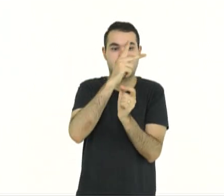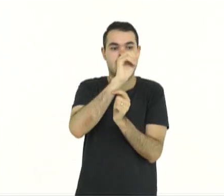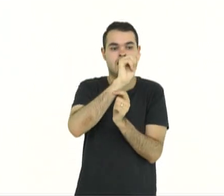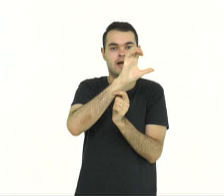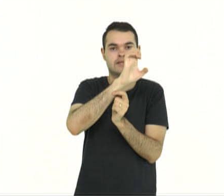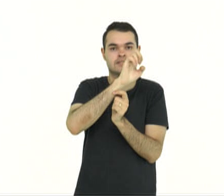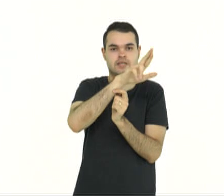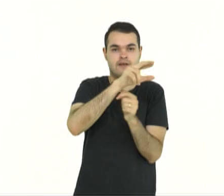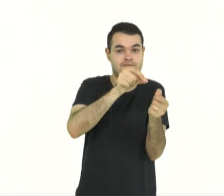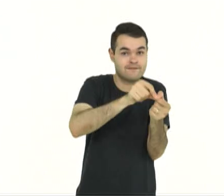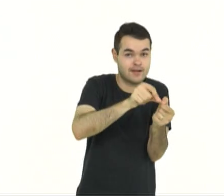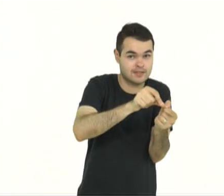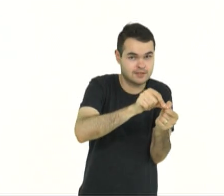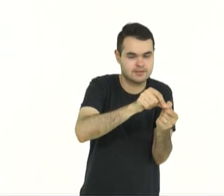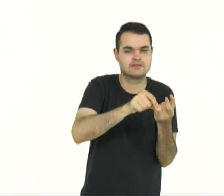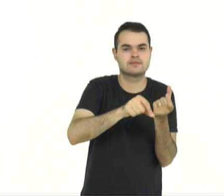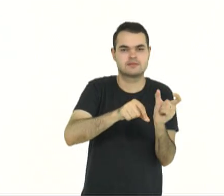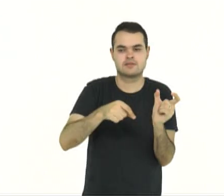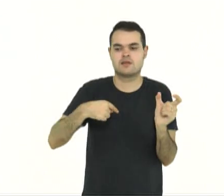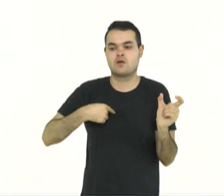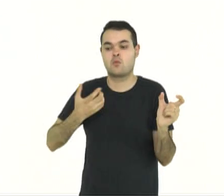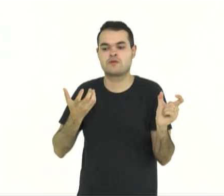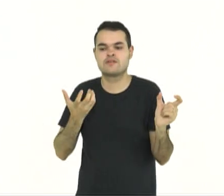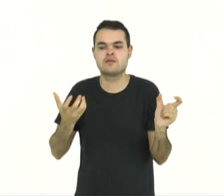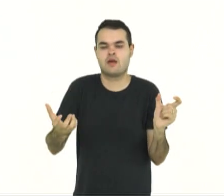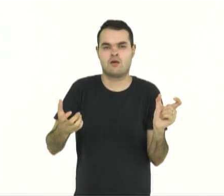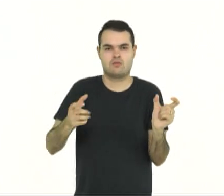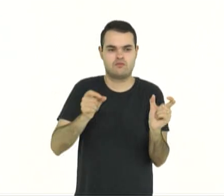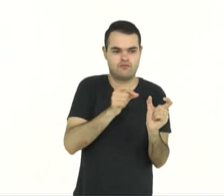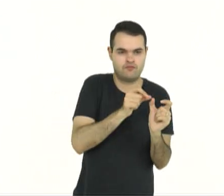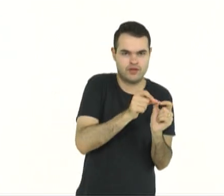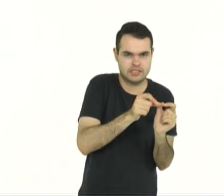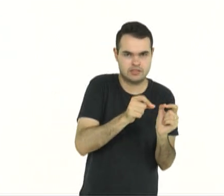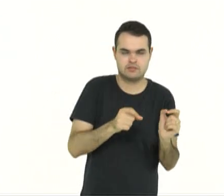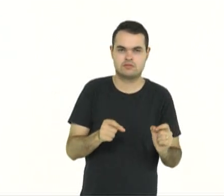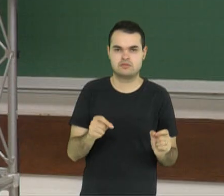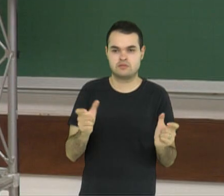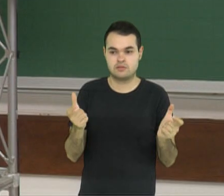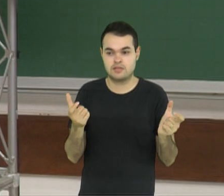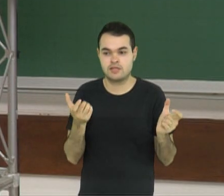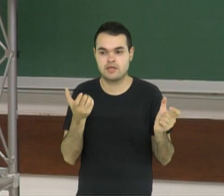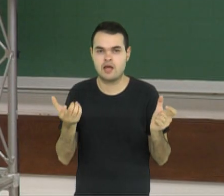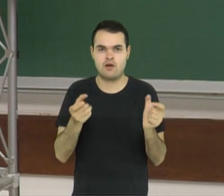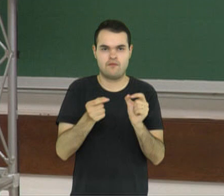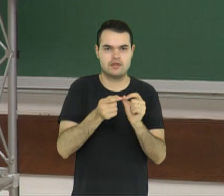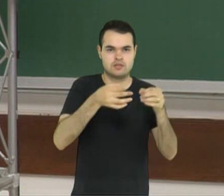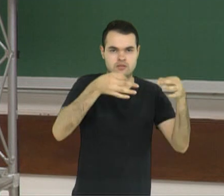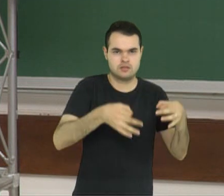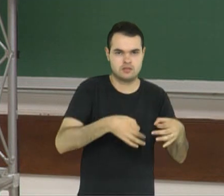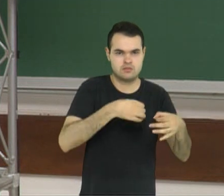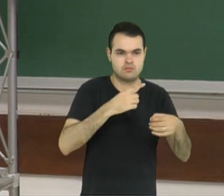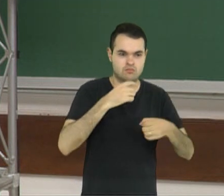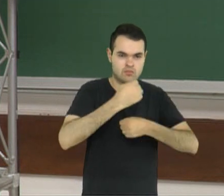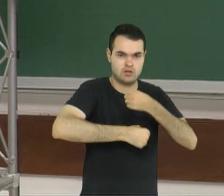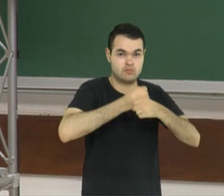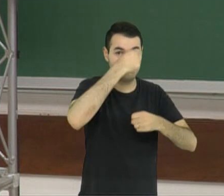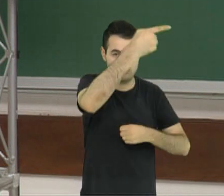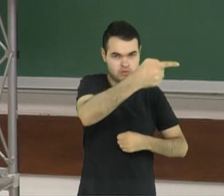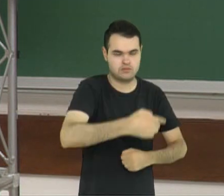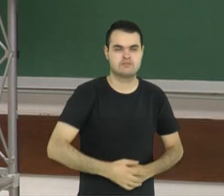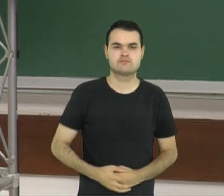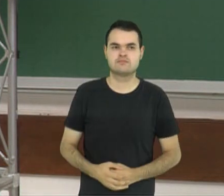né? Então, quero hacer direito no próximo ano. Quero fazer direito no próximo ano.